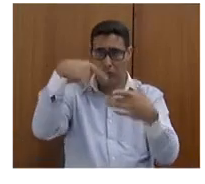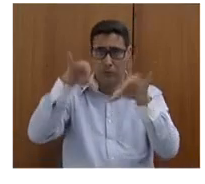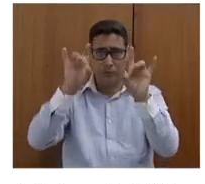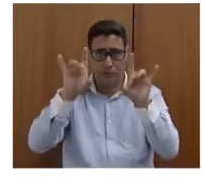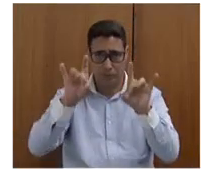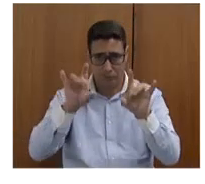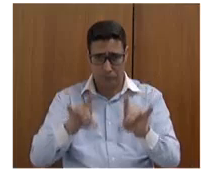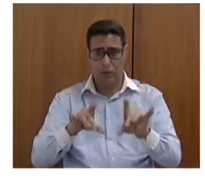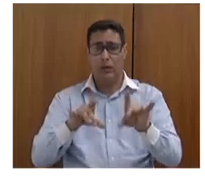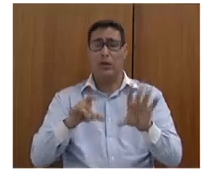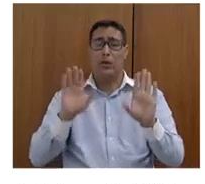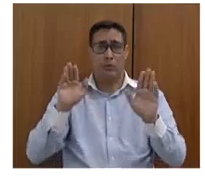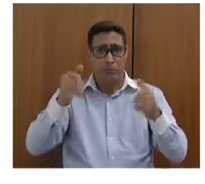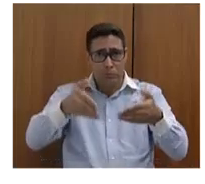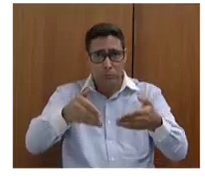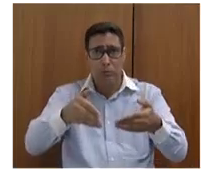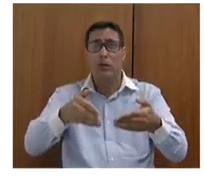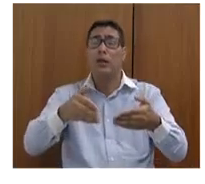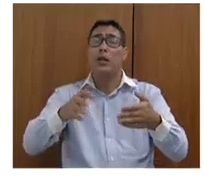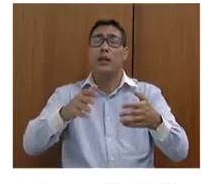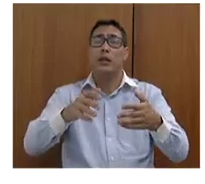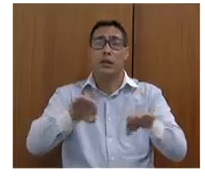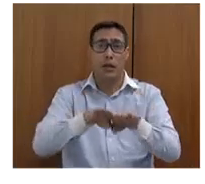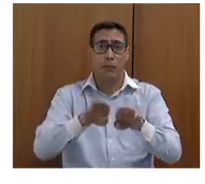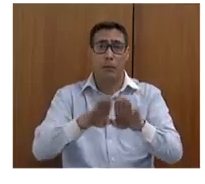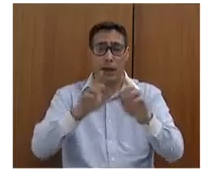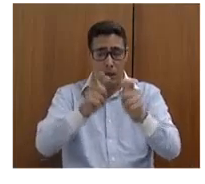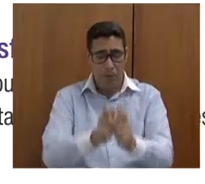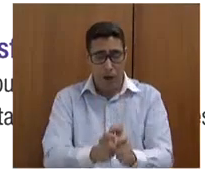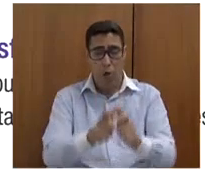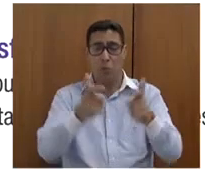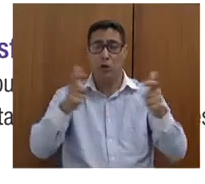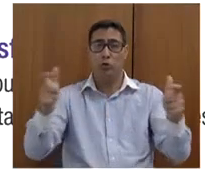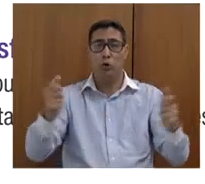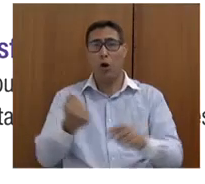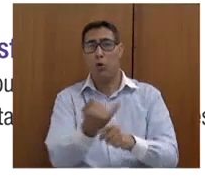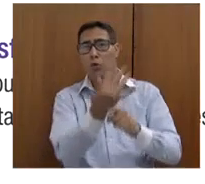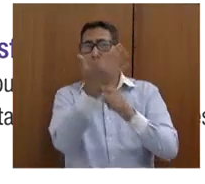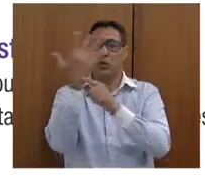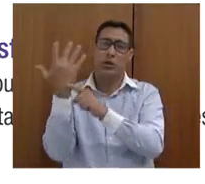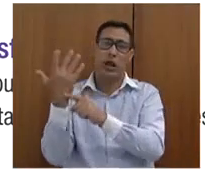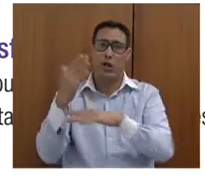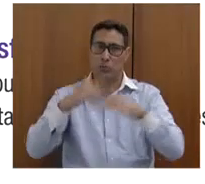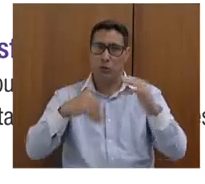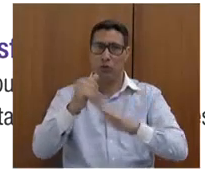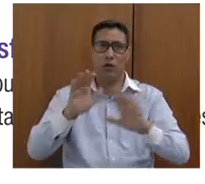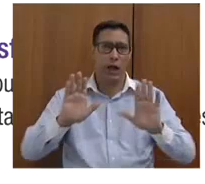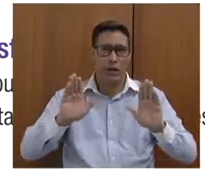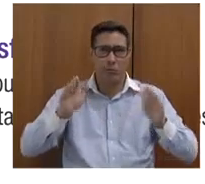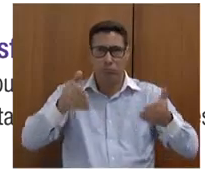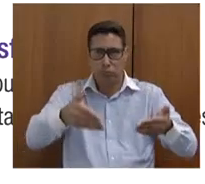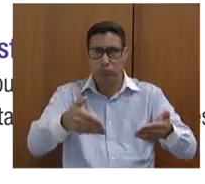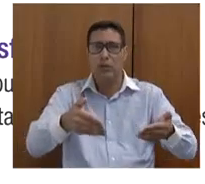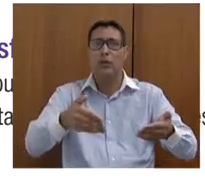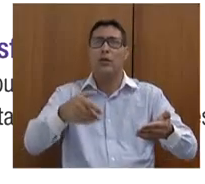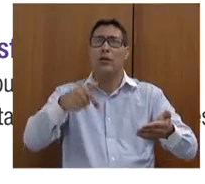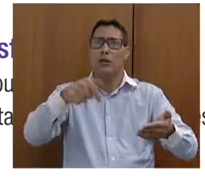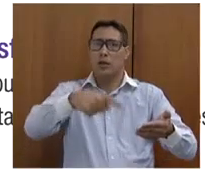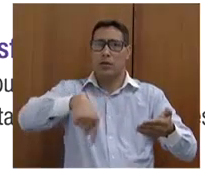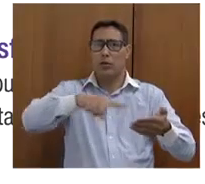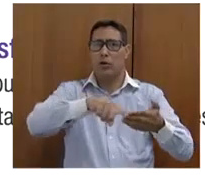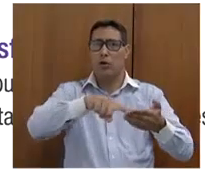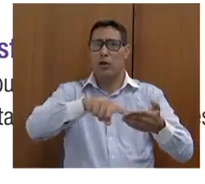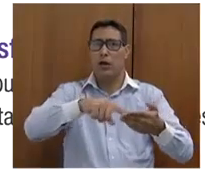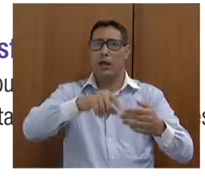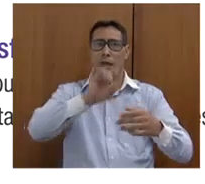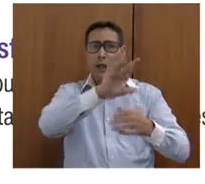a quantidade especialista em nossas escolas em referência o ano passado ampliamos em mais de 1.400 especialistas em